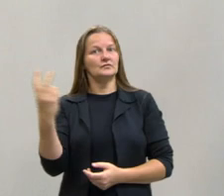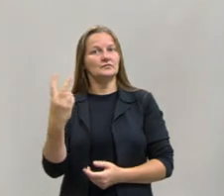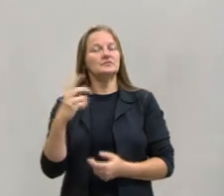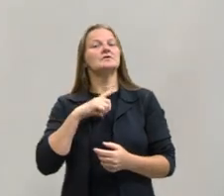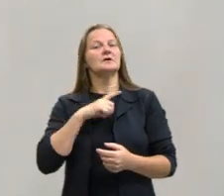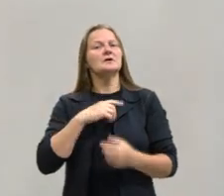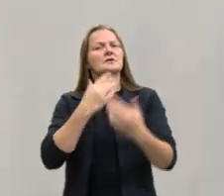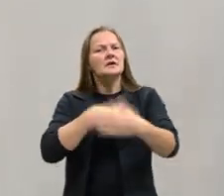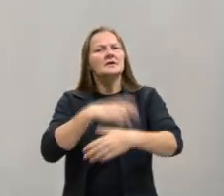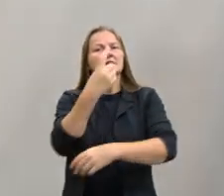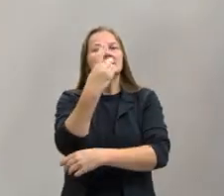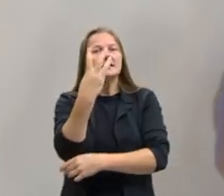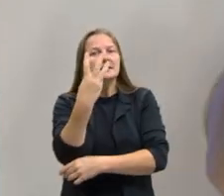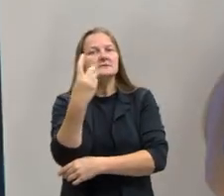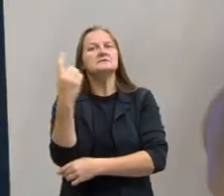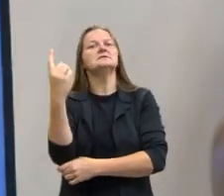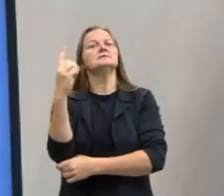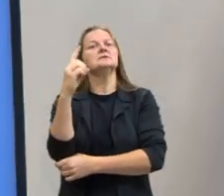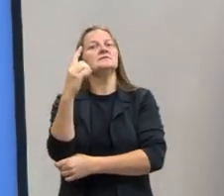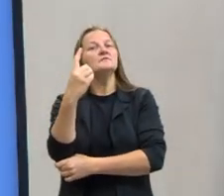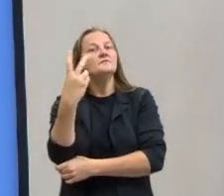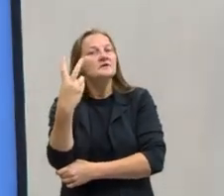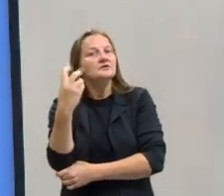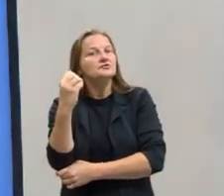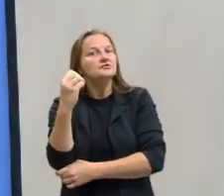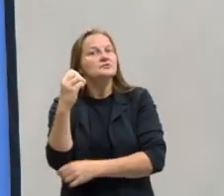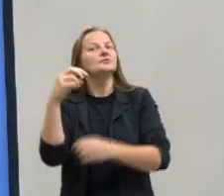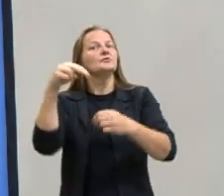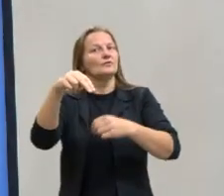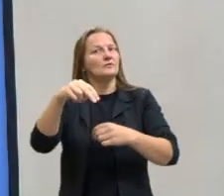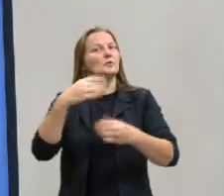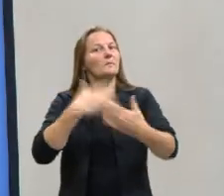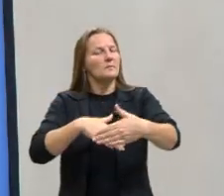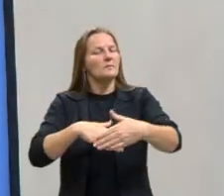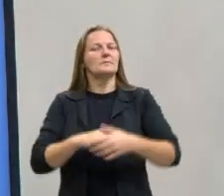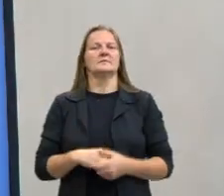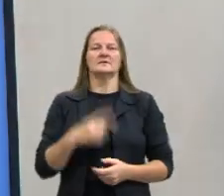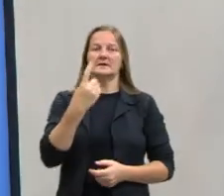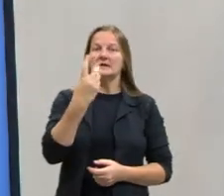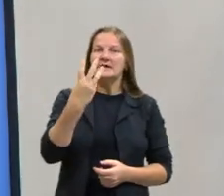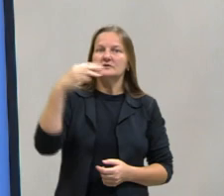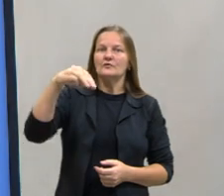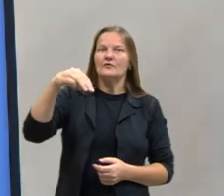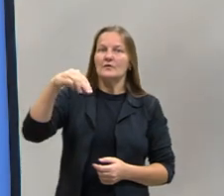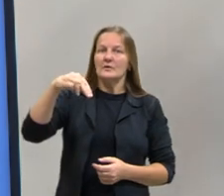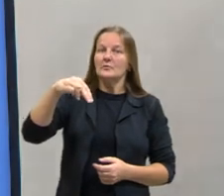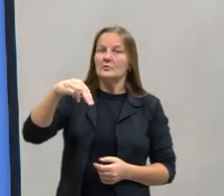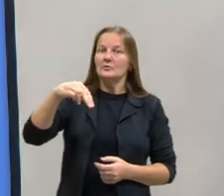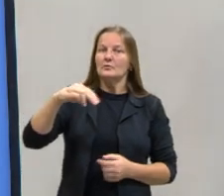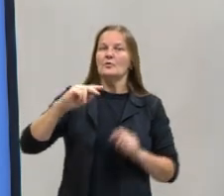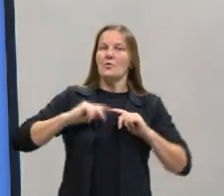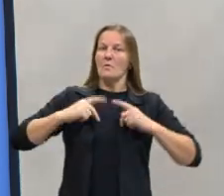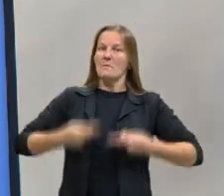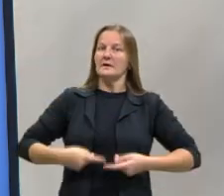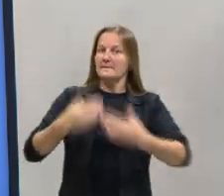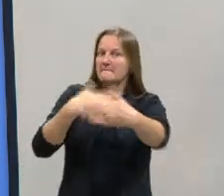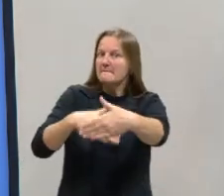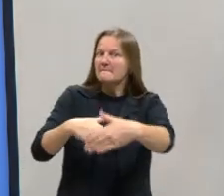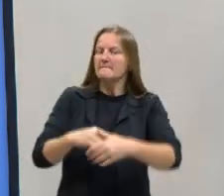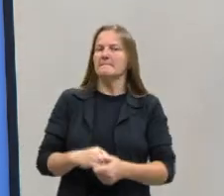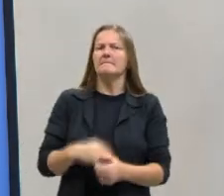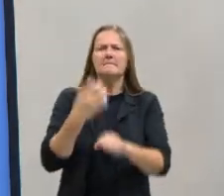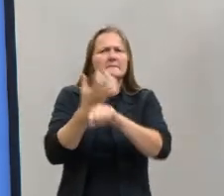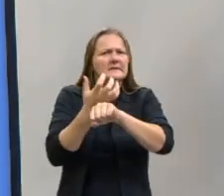e 20 de novembro e a prova de das humanas é dia Treze de Novembro então disciplina